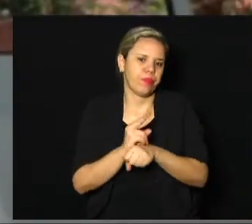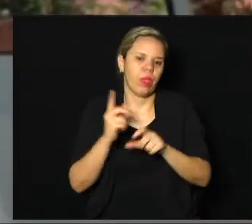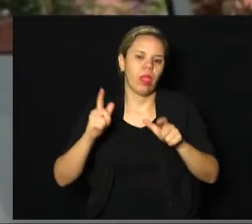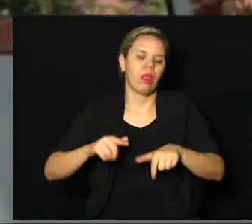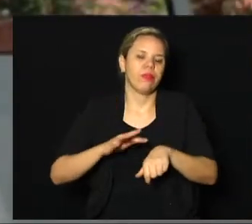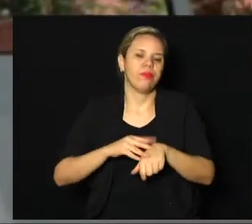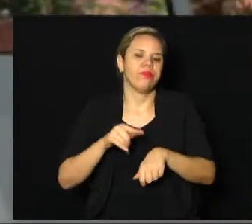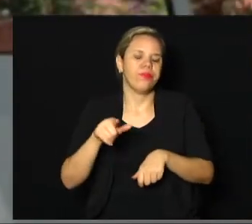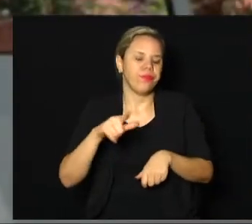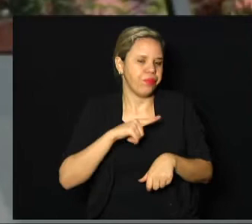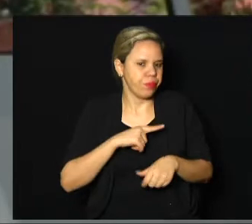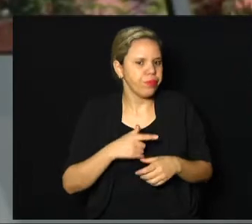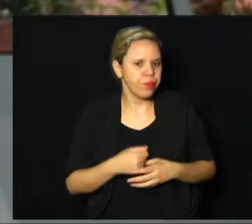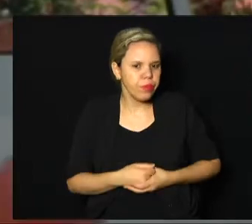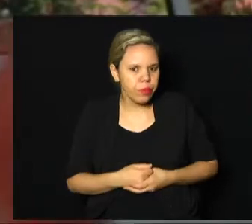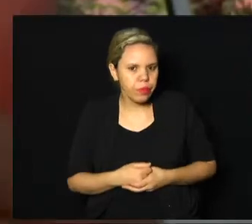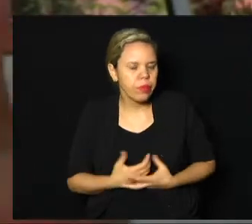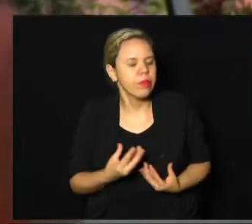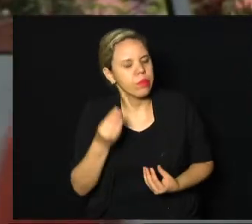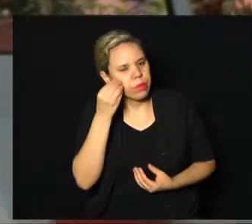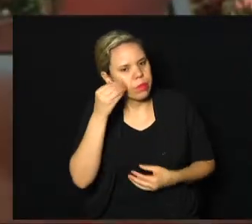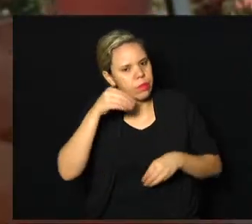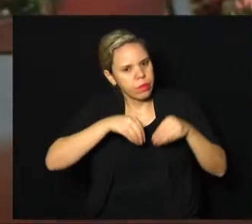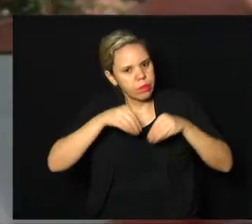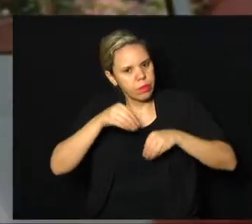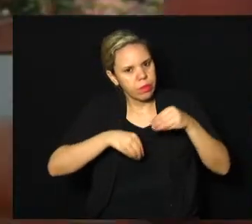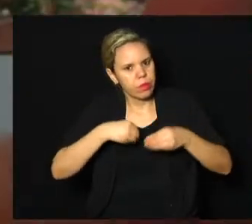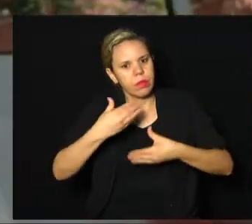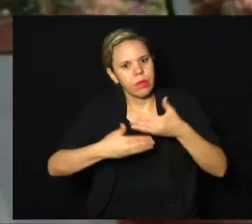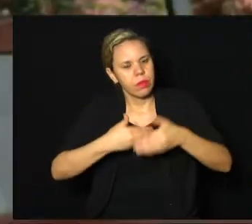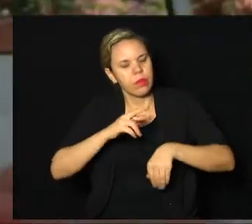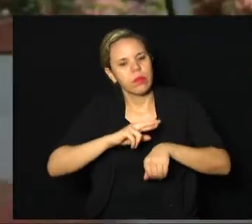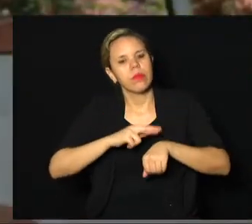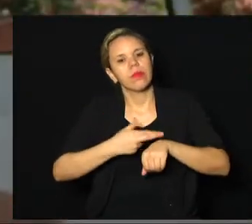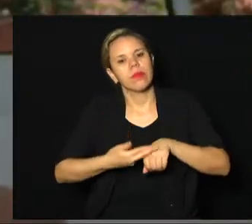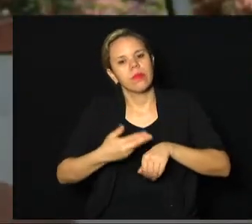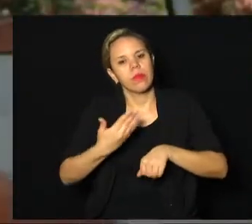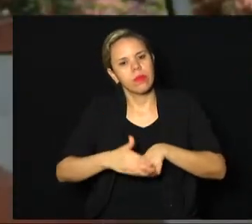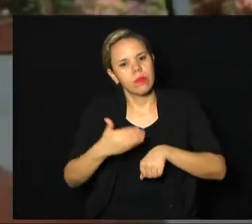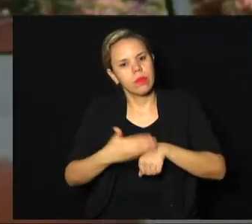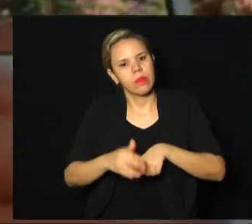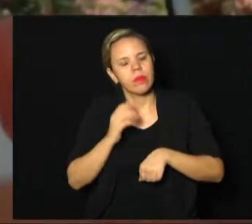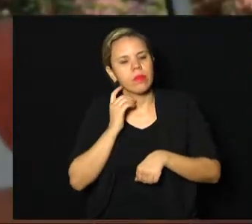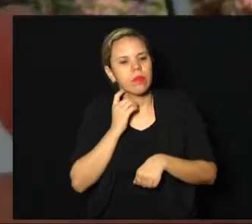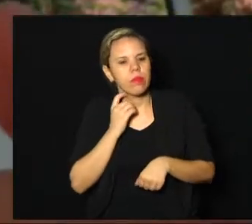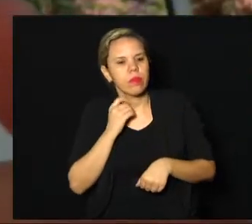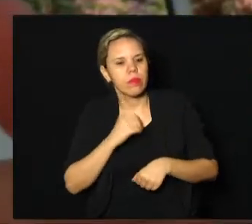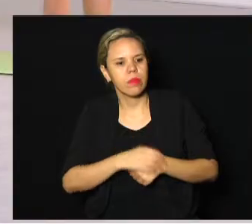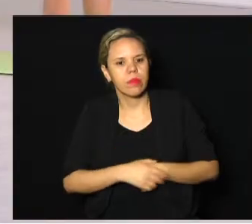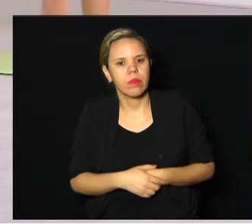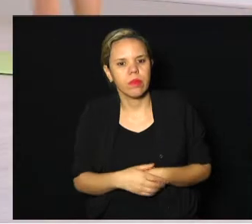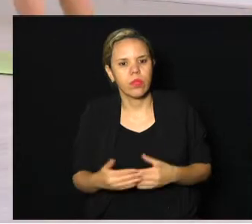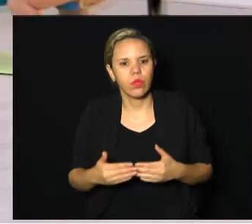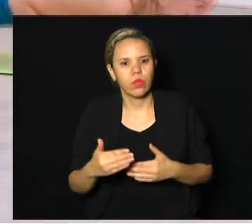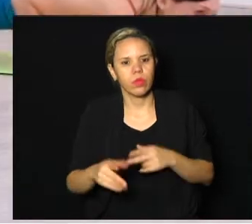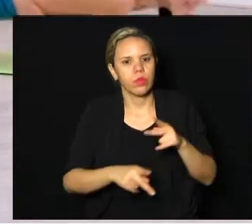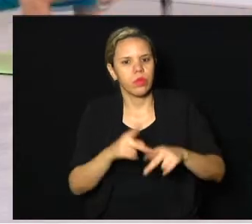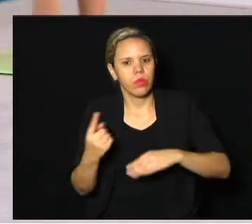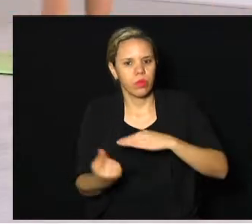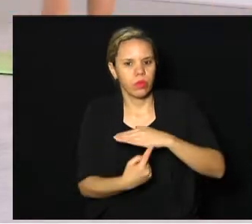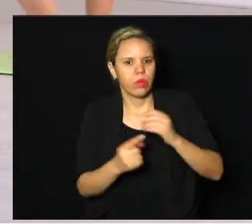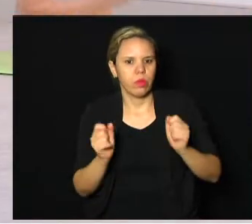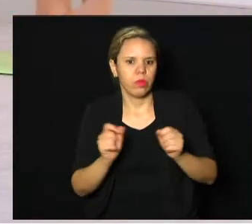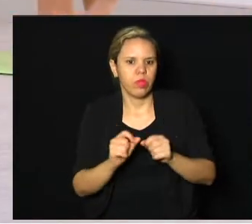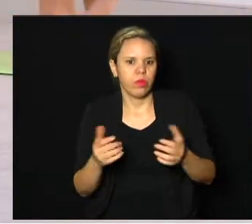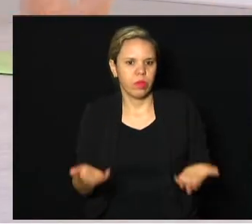tem a lesão, e aí vamos tentar montar uma rotina de treino em cima disso, mas partindo do que o paciente é capaz